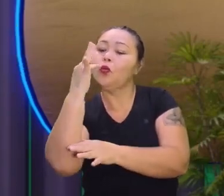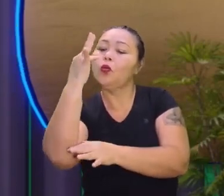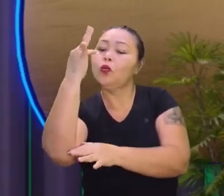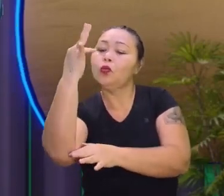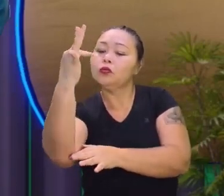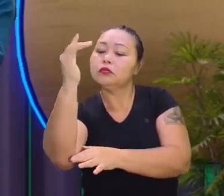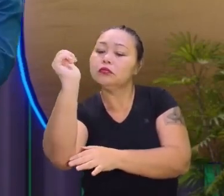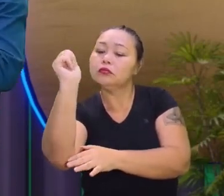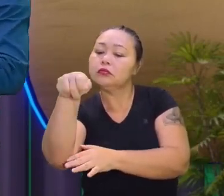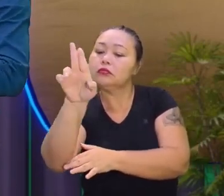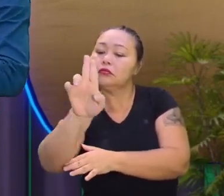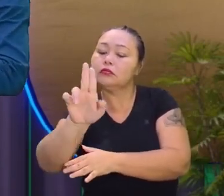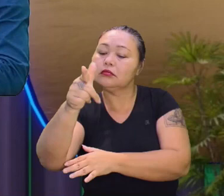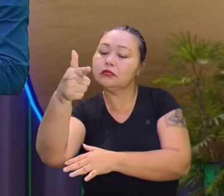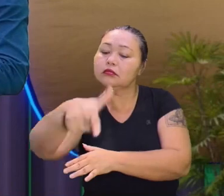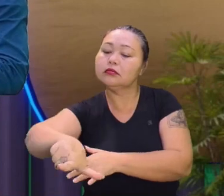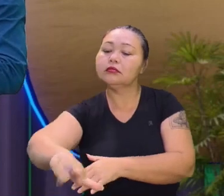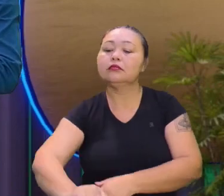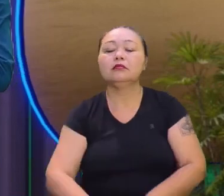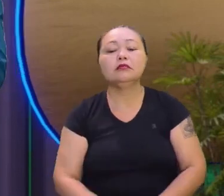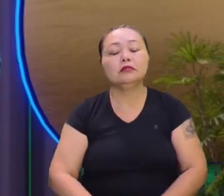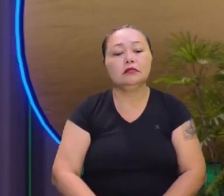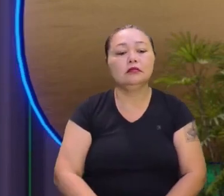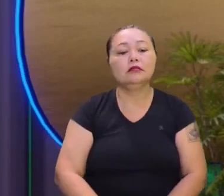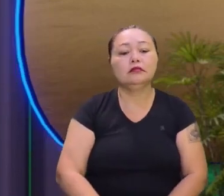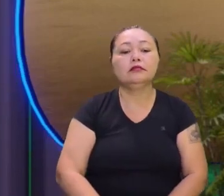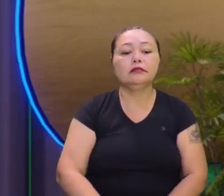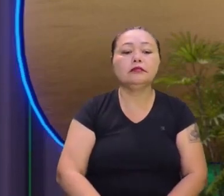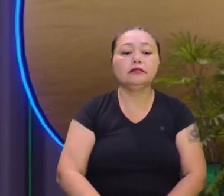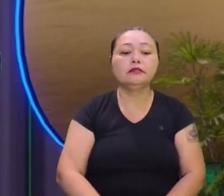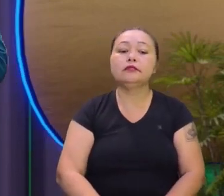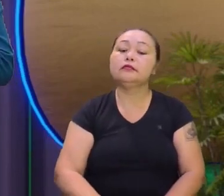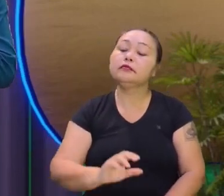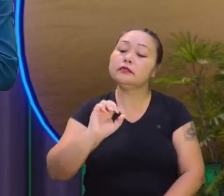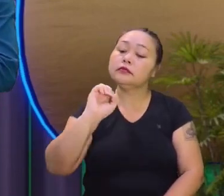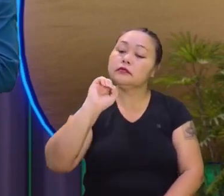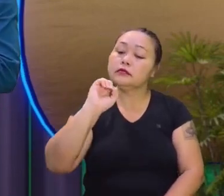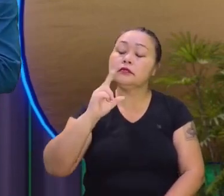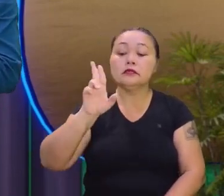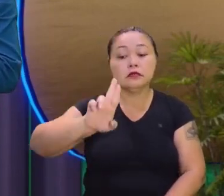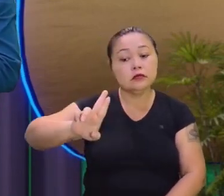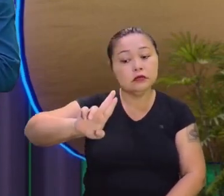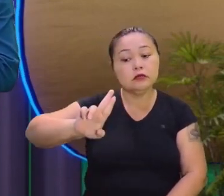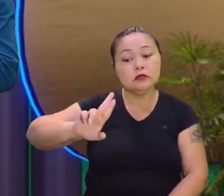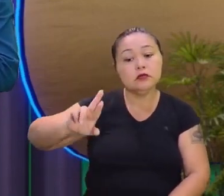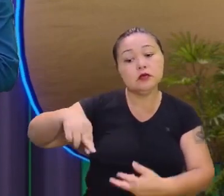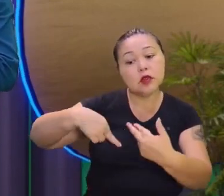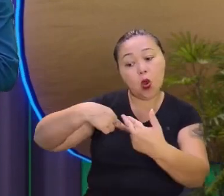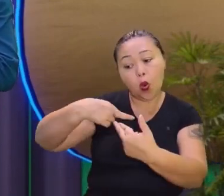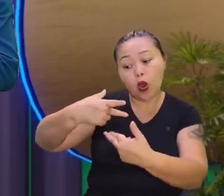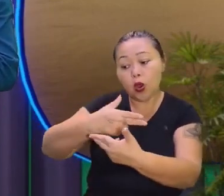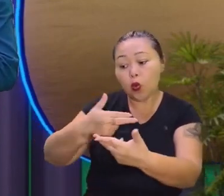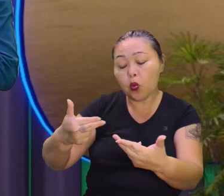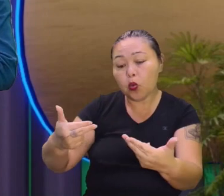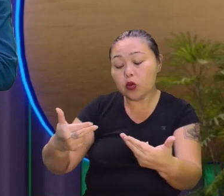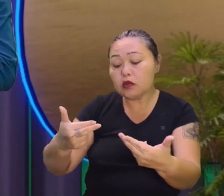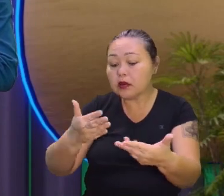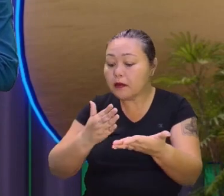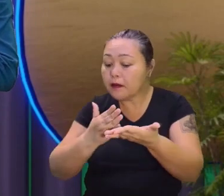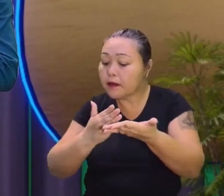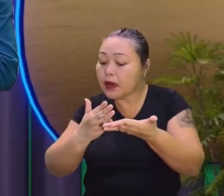futuro, pode ser usufruída novamente. Exatamente. É isso? Ou utilize aquele recurso, mas de uma forma